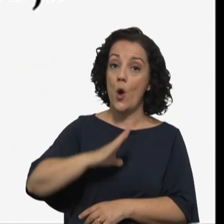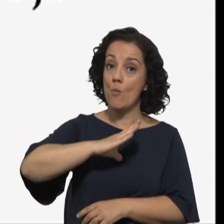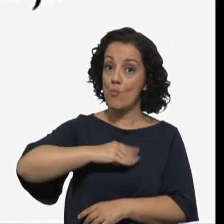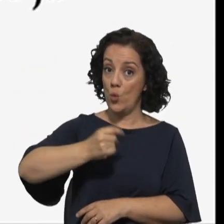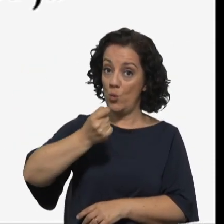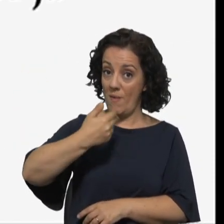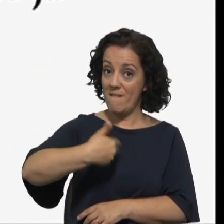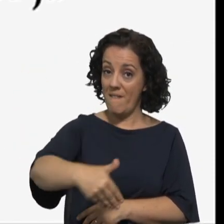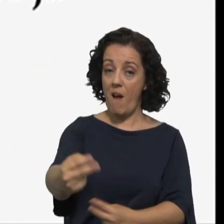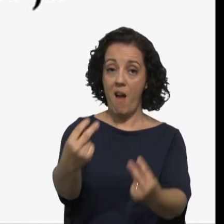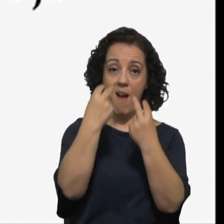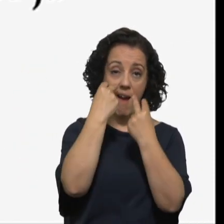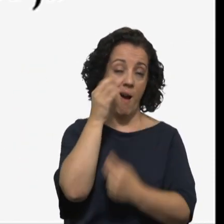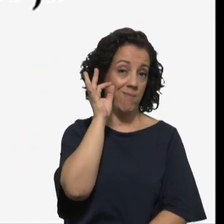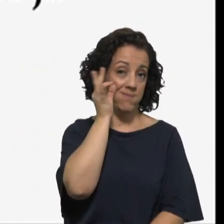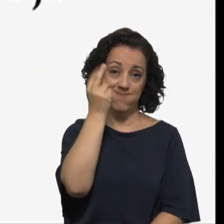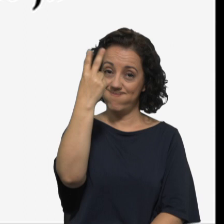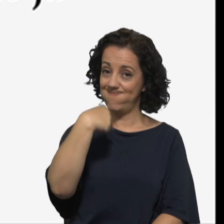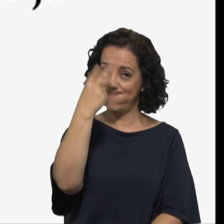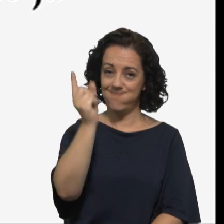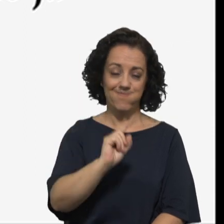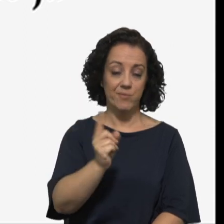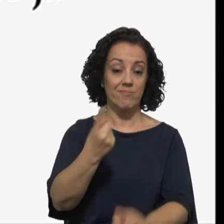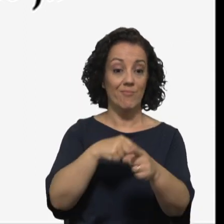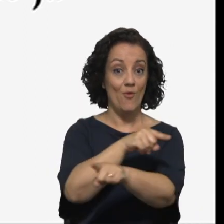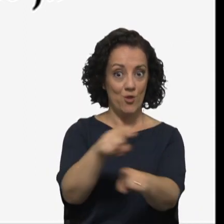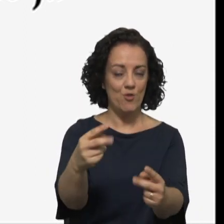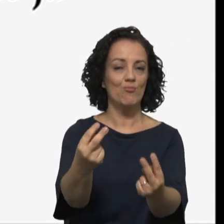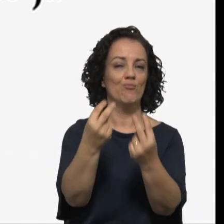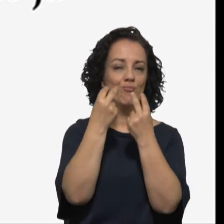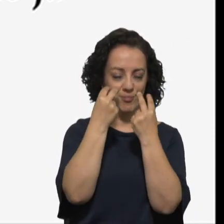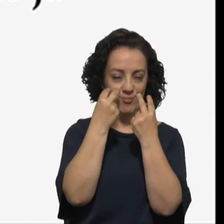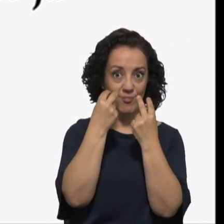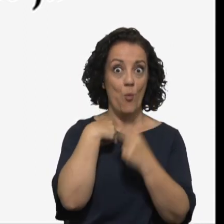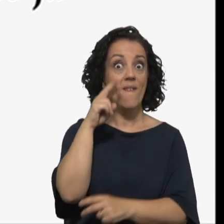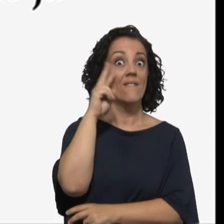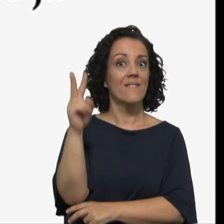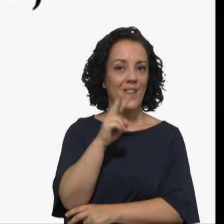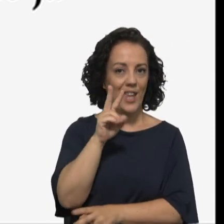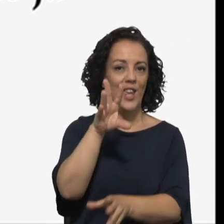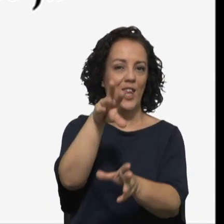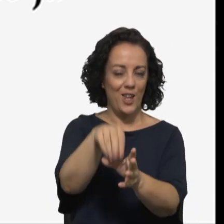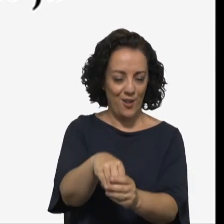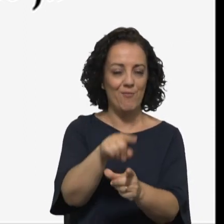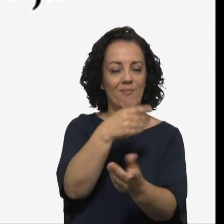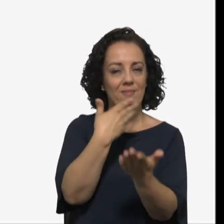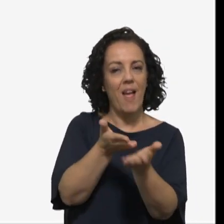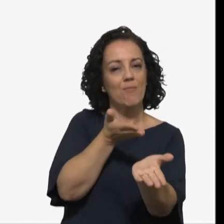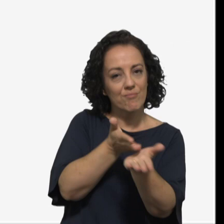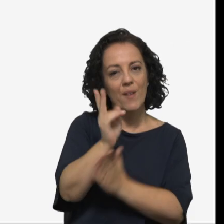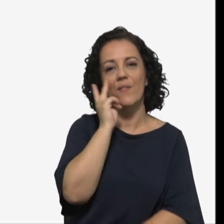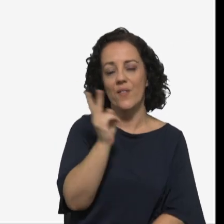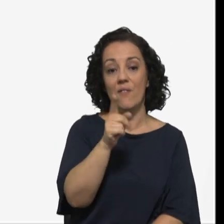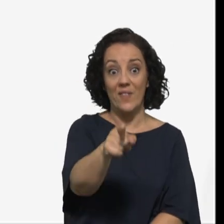verá, mas vós ver-me-eis, porque eu vivo e vós vivereis. Nesse dia reconhecereis que eu estou no